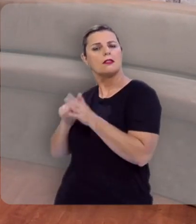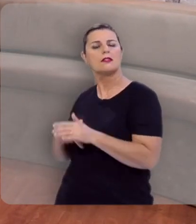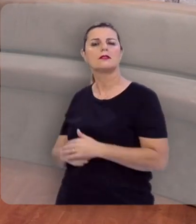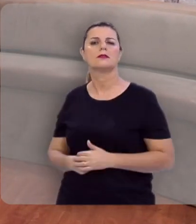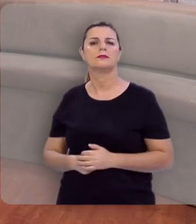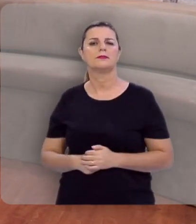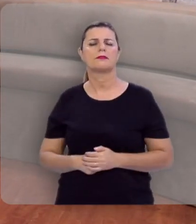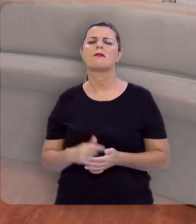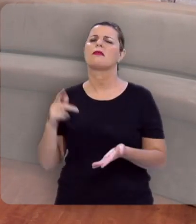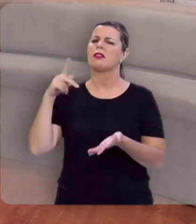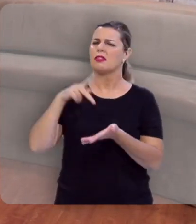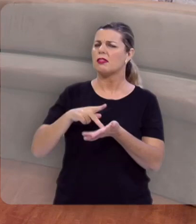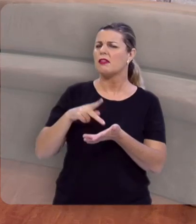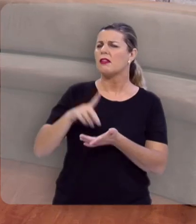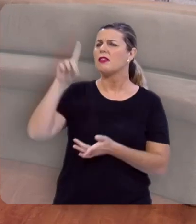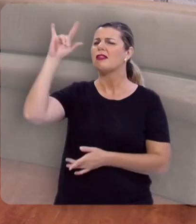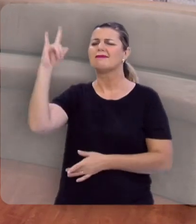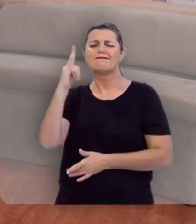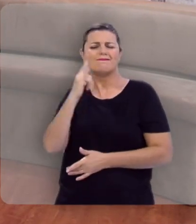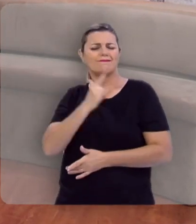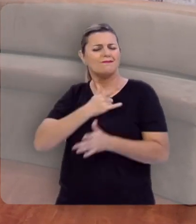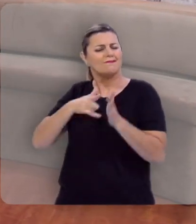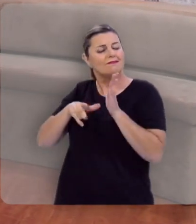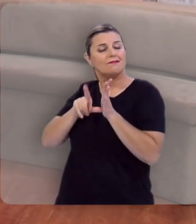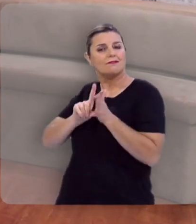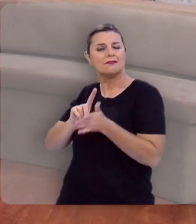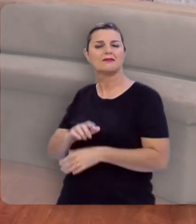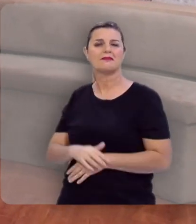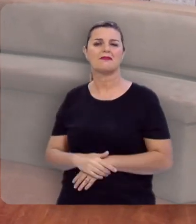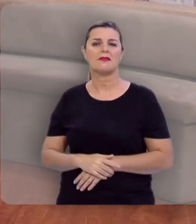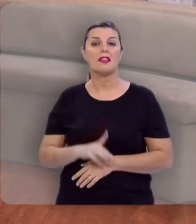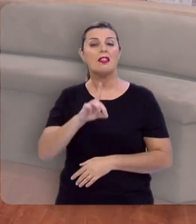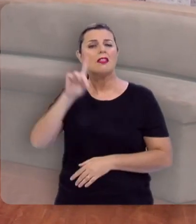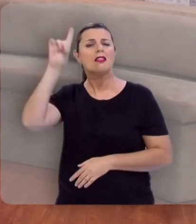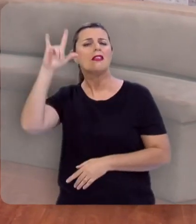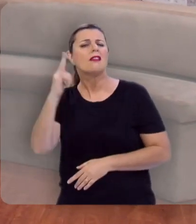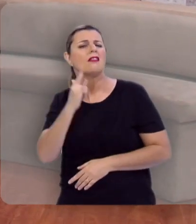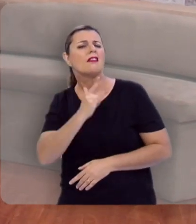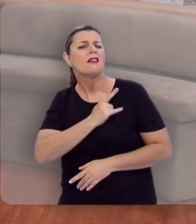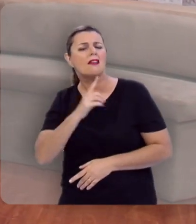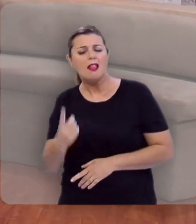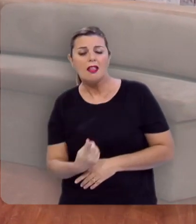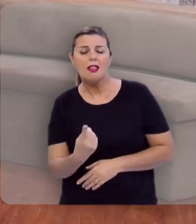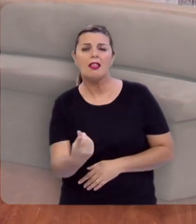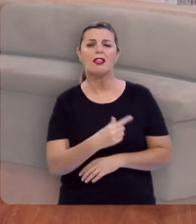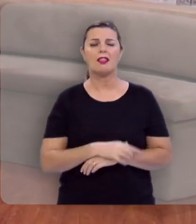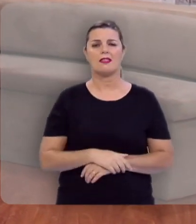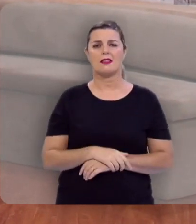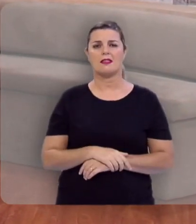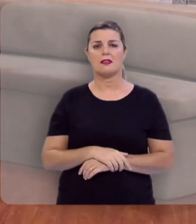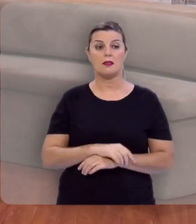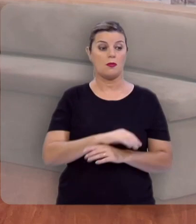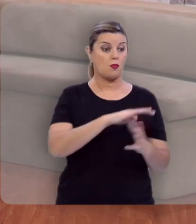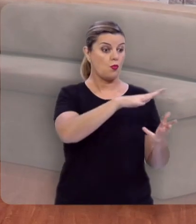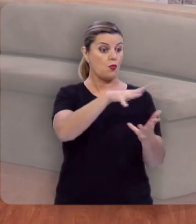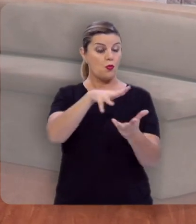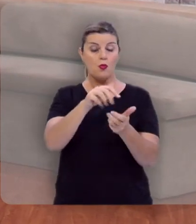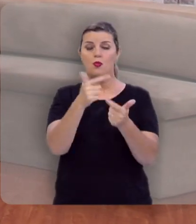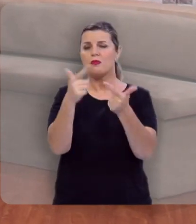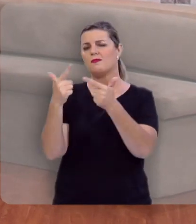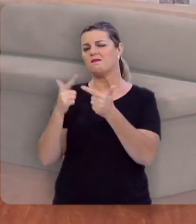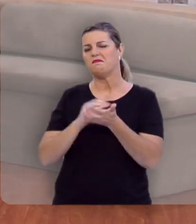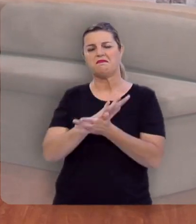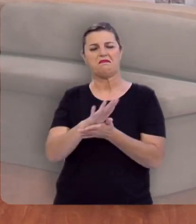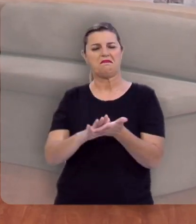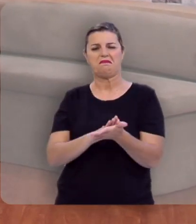antemão. Na verdade, Deus nos amou de antemão. Deus nos amou com amor eterno. O universo não